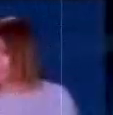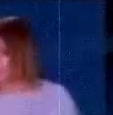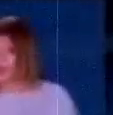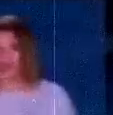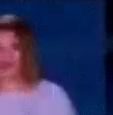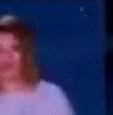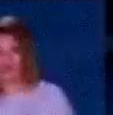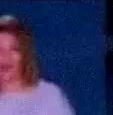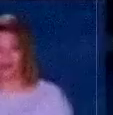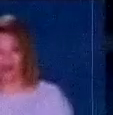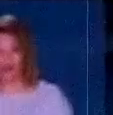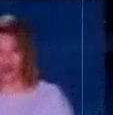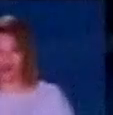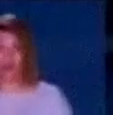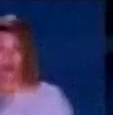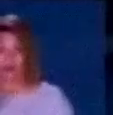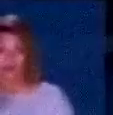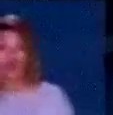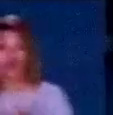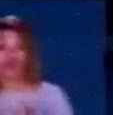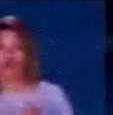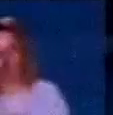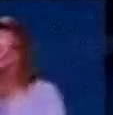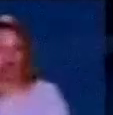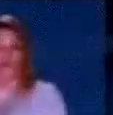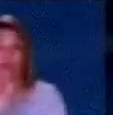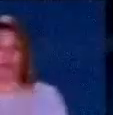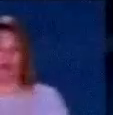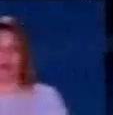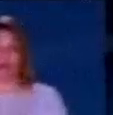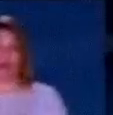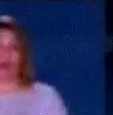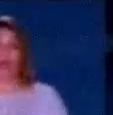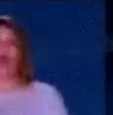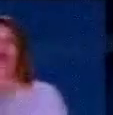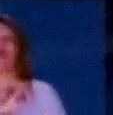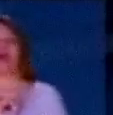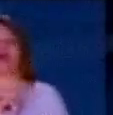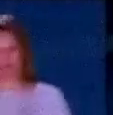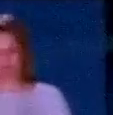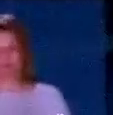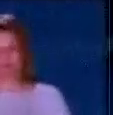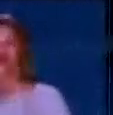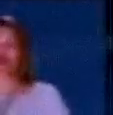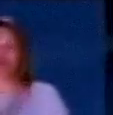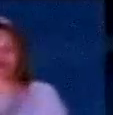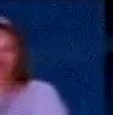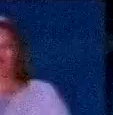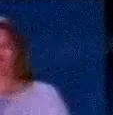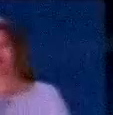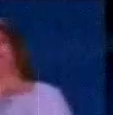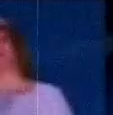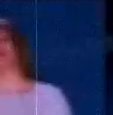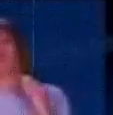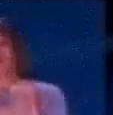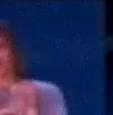melhor, ela nem entrou. Ela nem vai acontecer. Candidata Marina Silva, 45 segundos para a tréplica, por